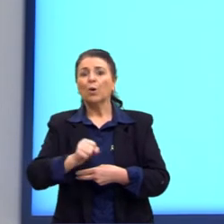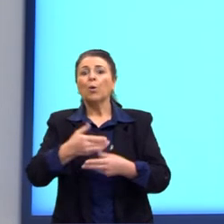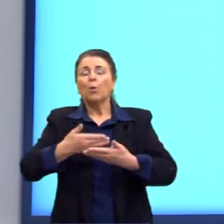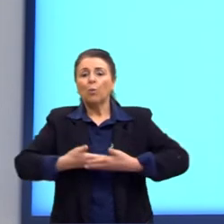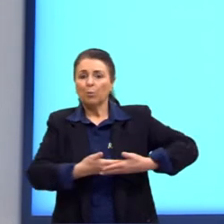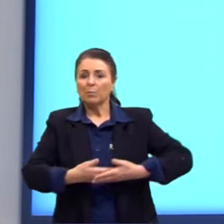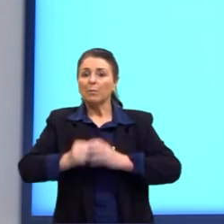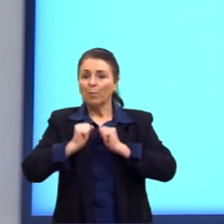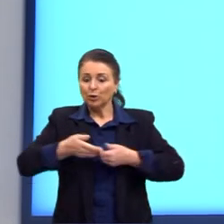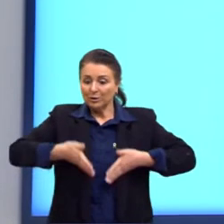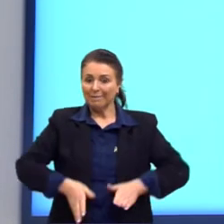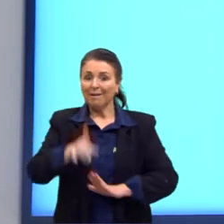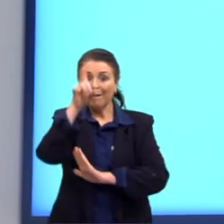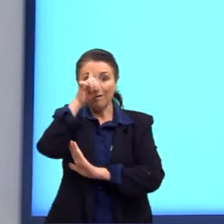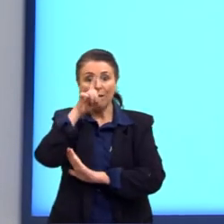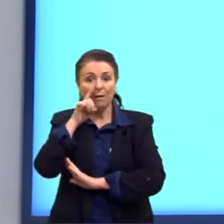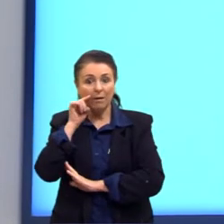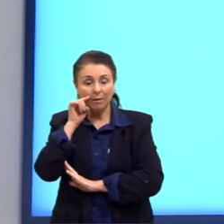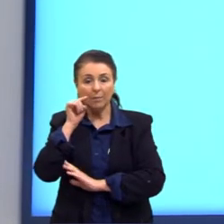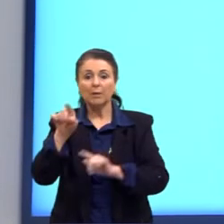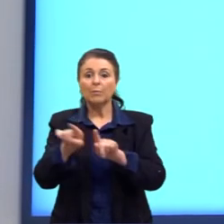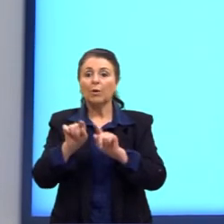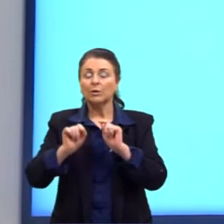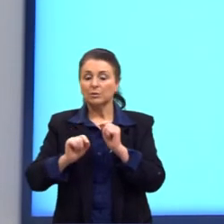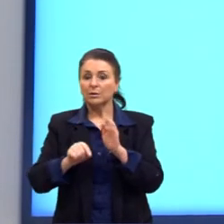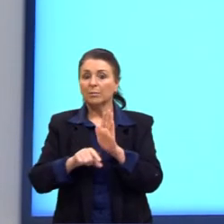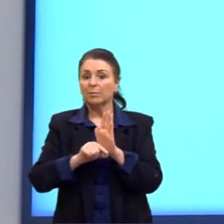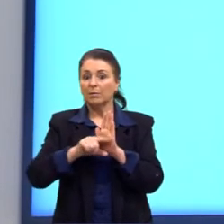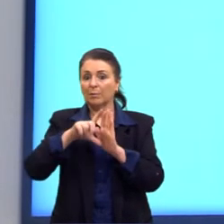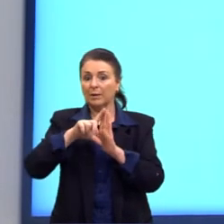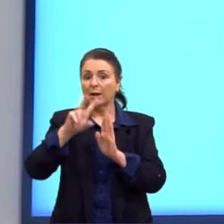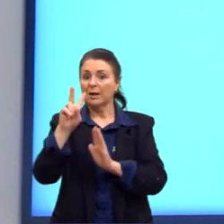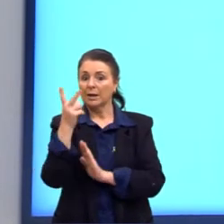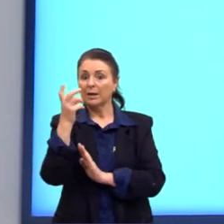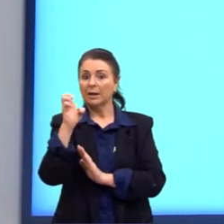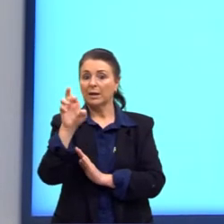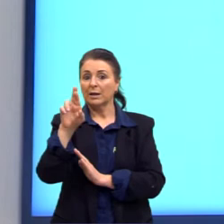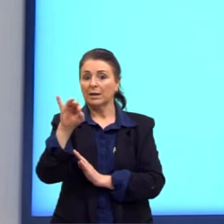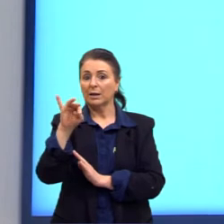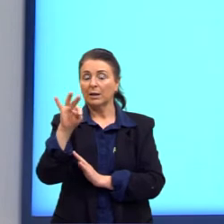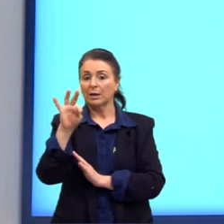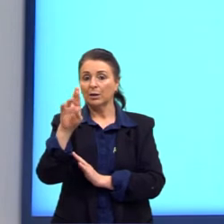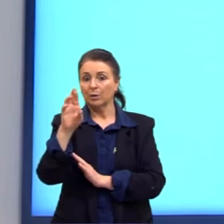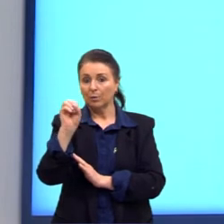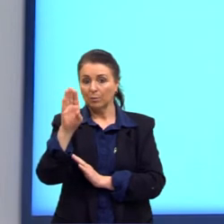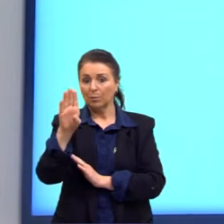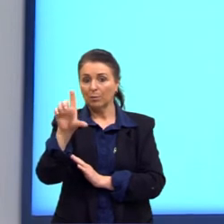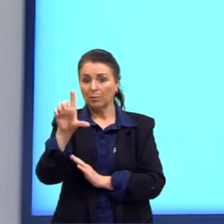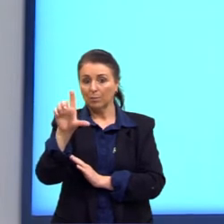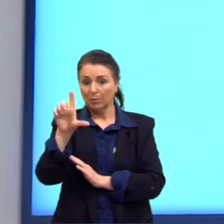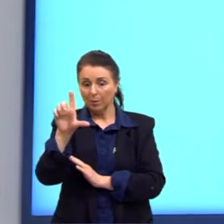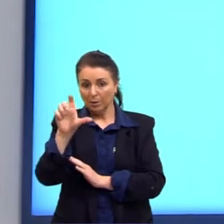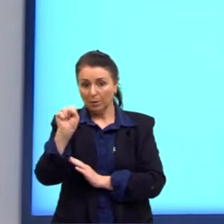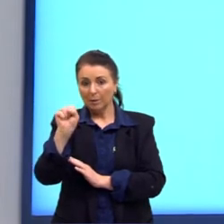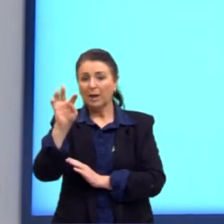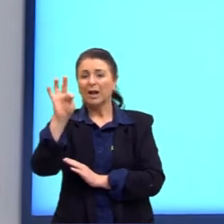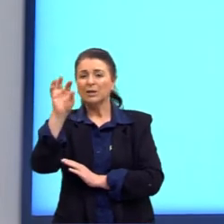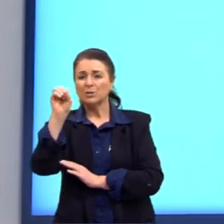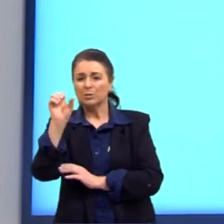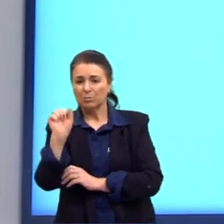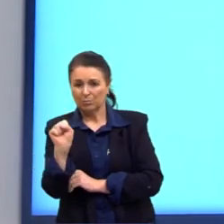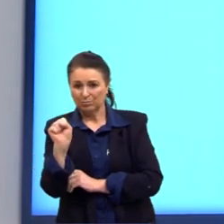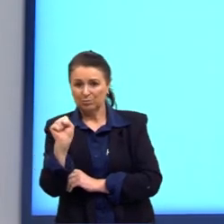complicações também como o aumento de eritroblastos que daí o nome ali de eletroblastose Então pode ocorrer